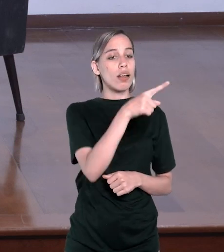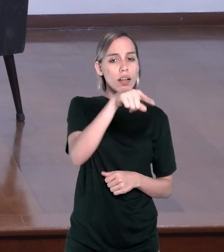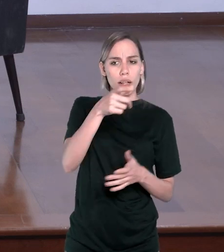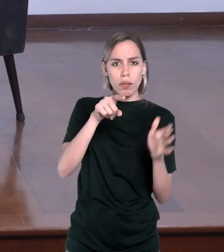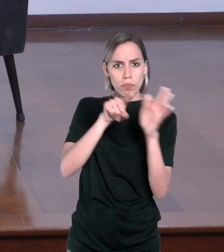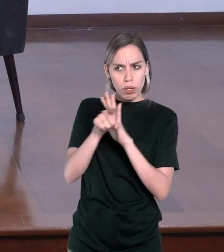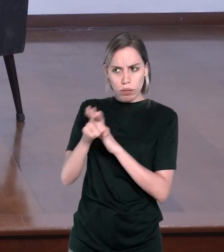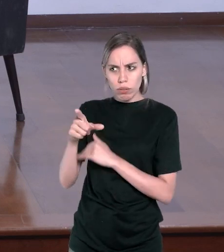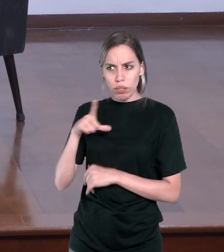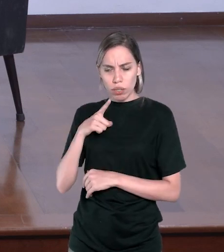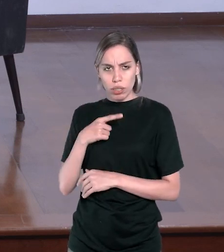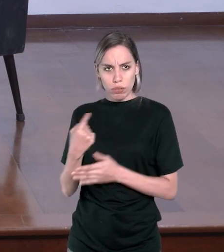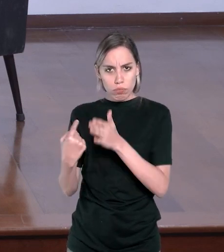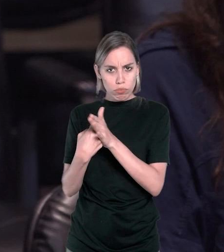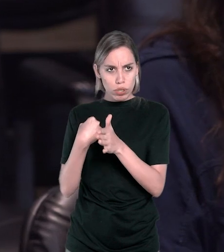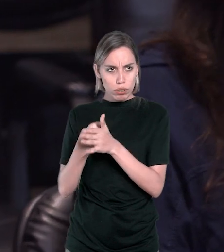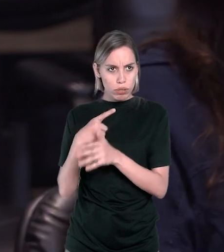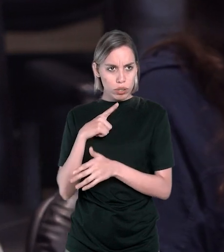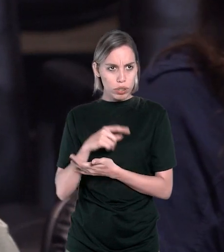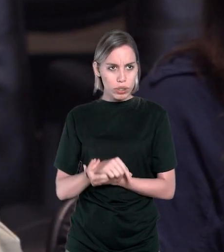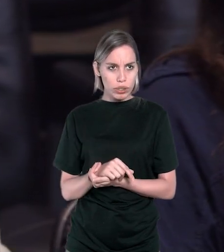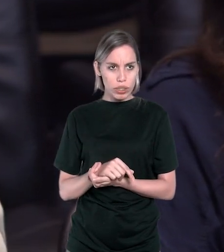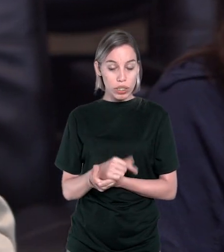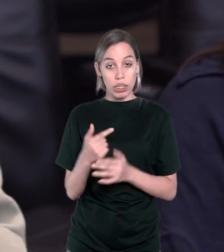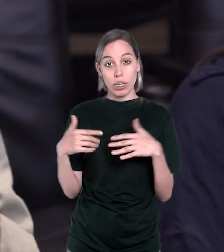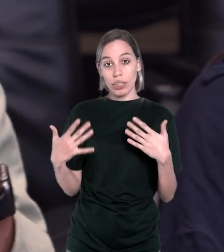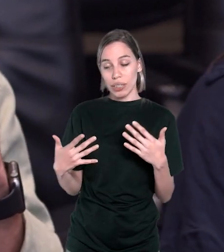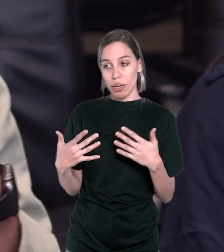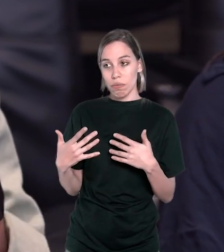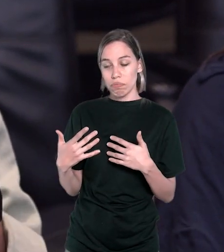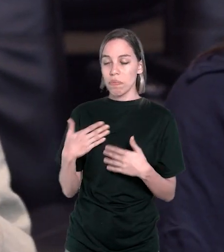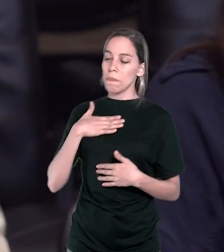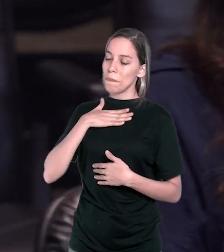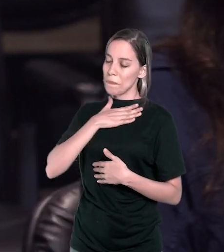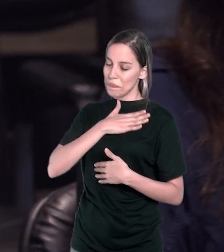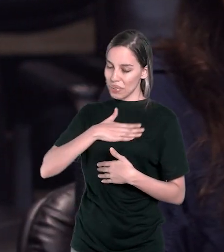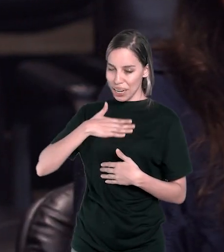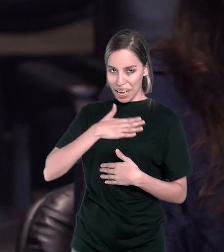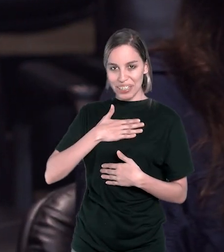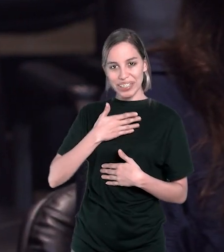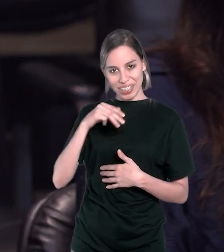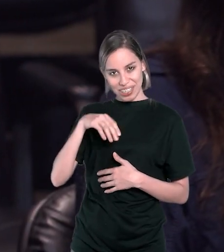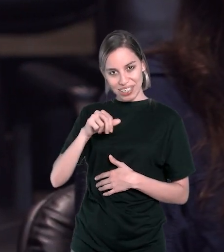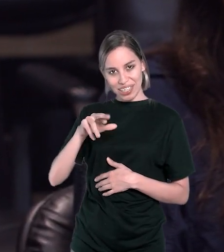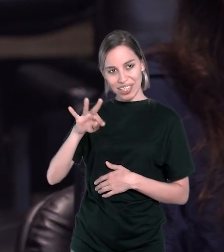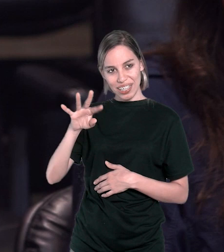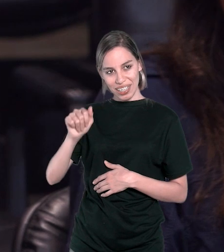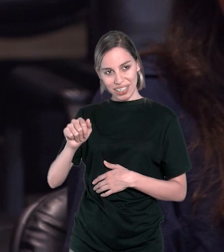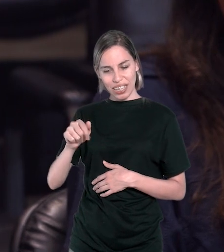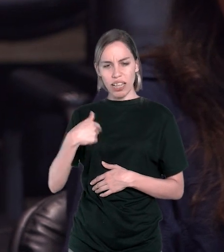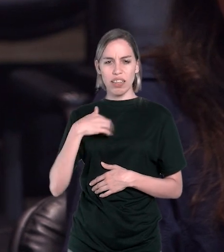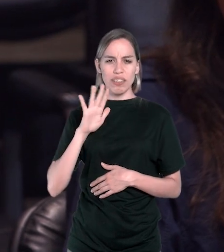microfone. Tá ótimo o bate-papo, um prazer, enfim, ouvir. A Marta já